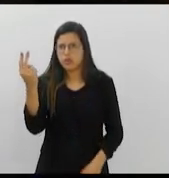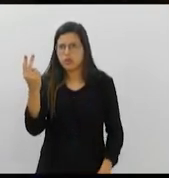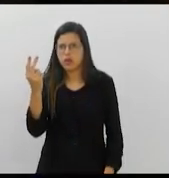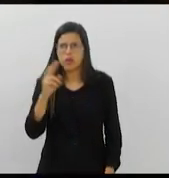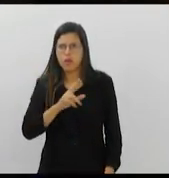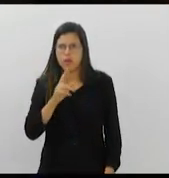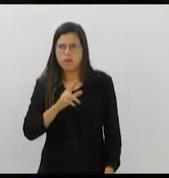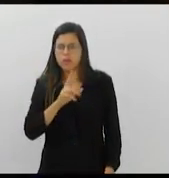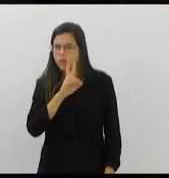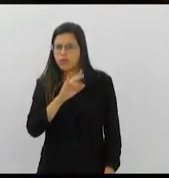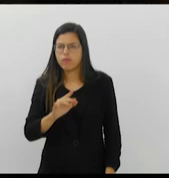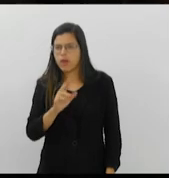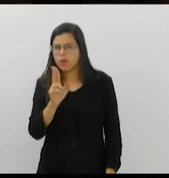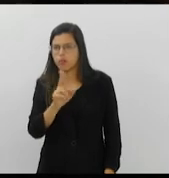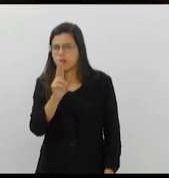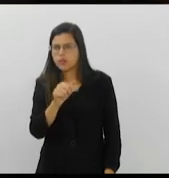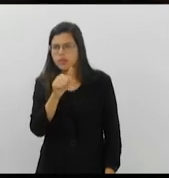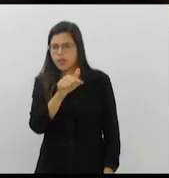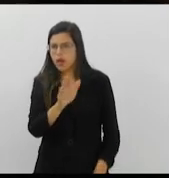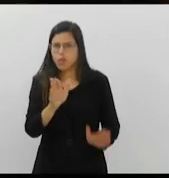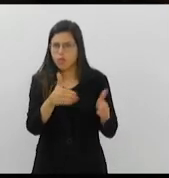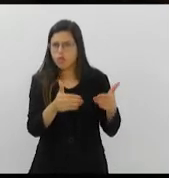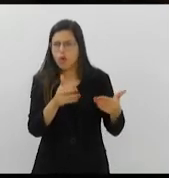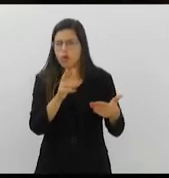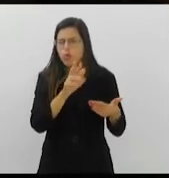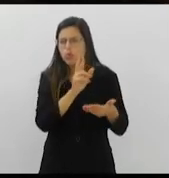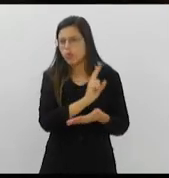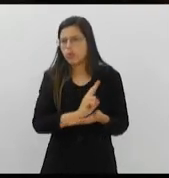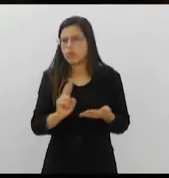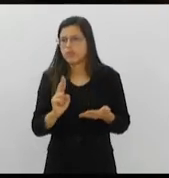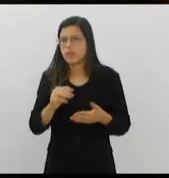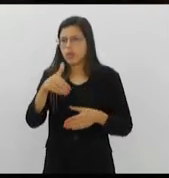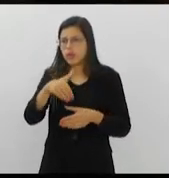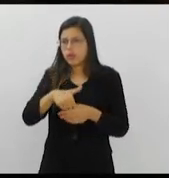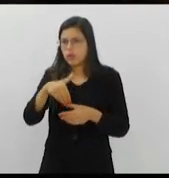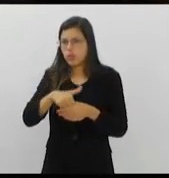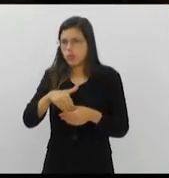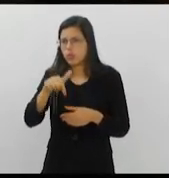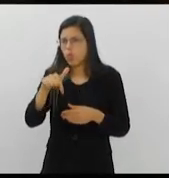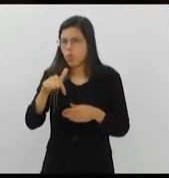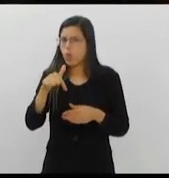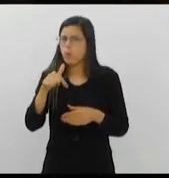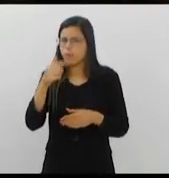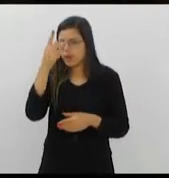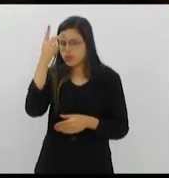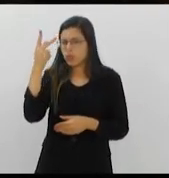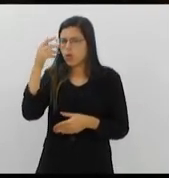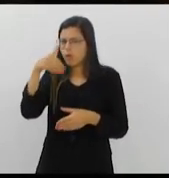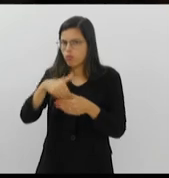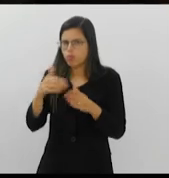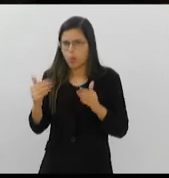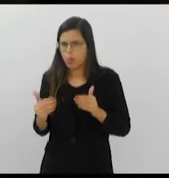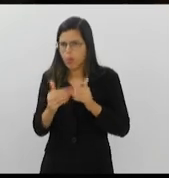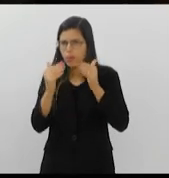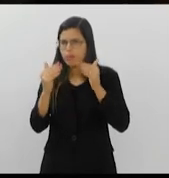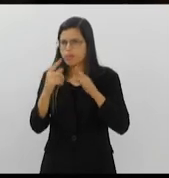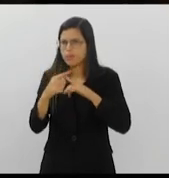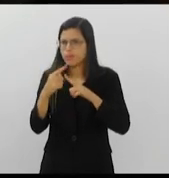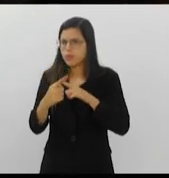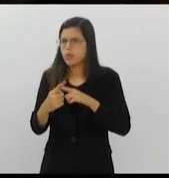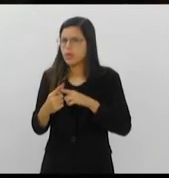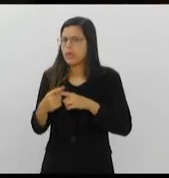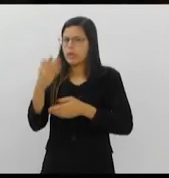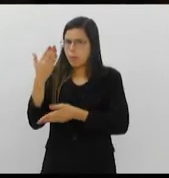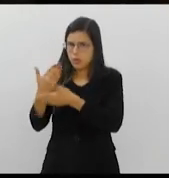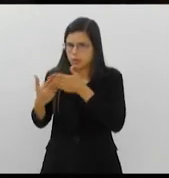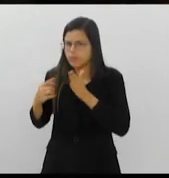para isso. E quem votou favorável a essa peça, quem concordou com isso, porque, à época, nós denunciamos